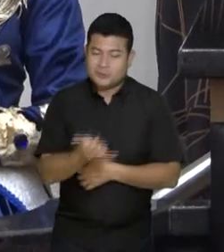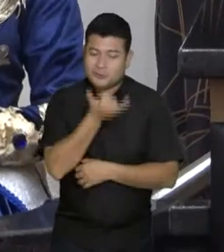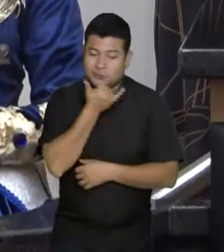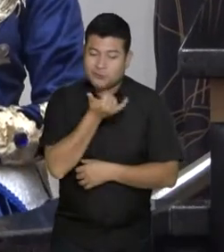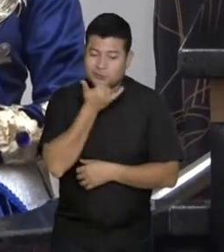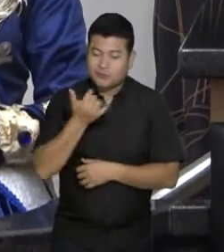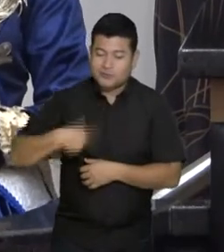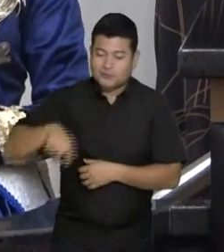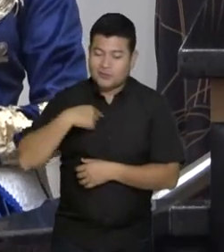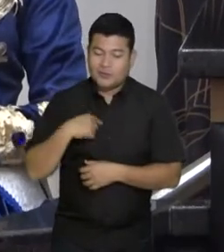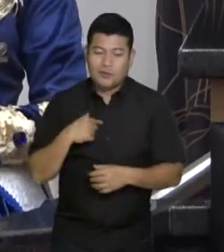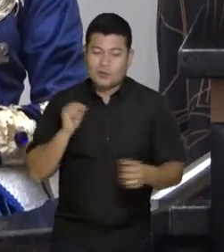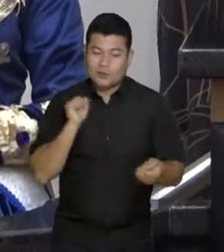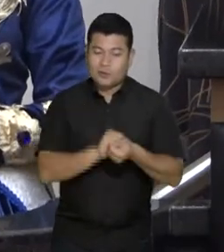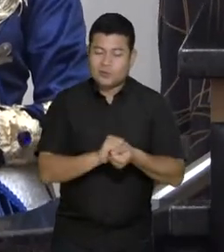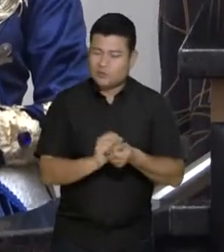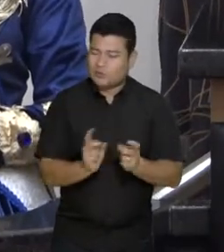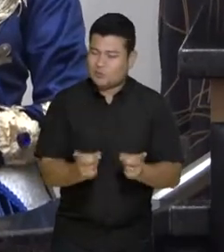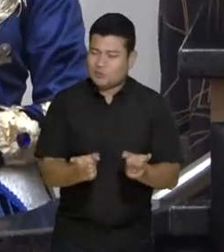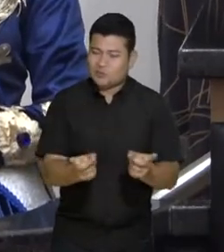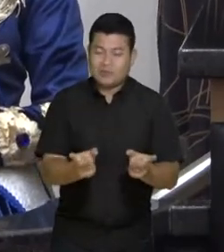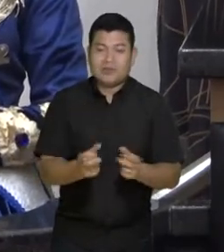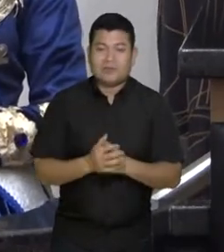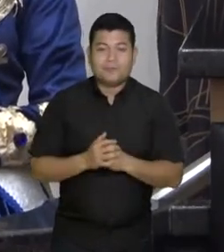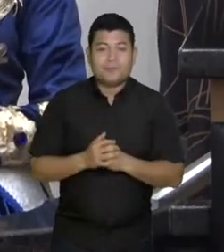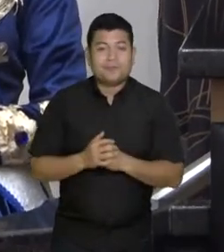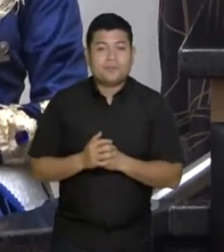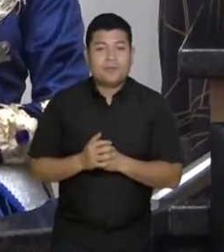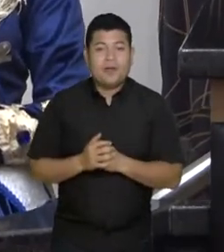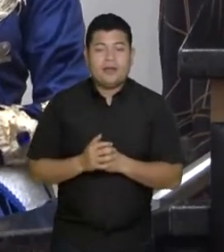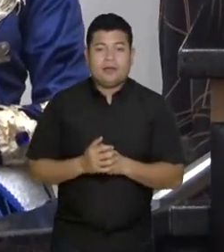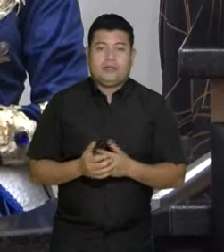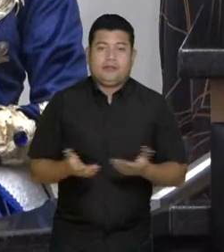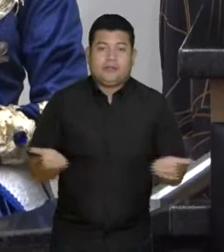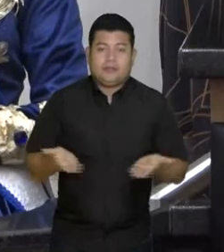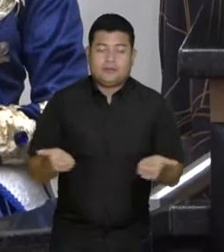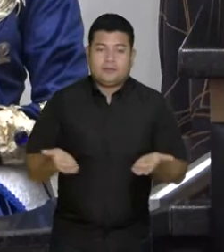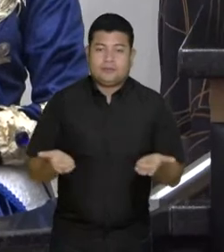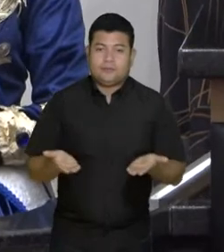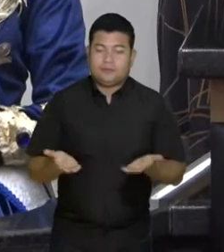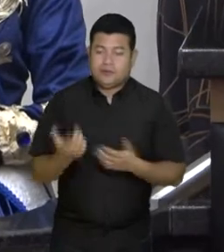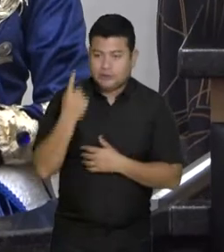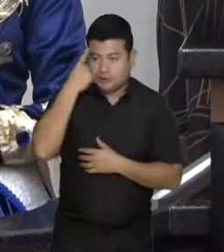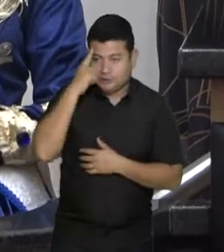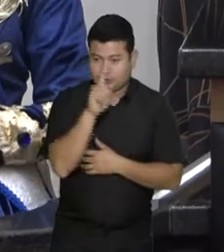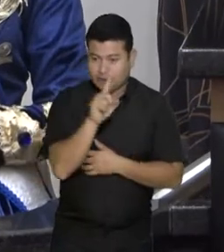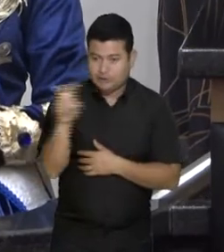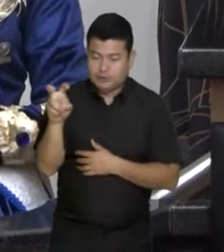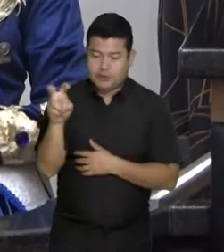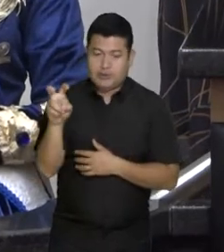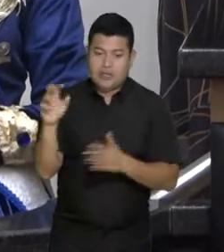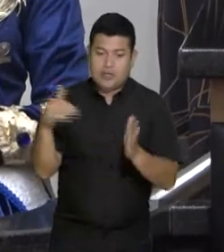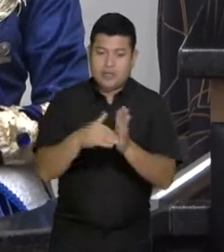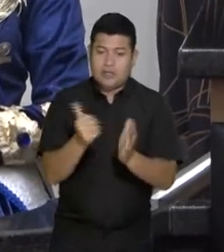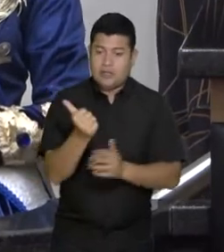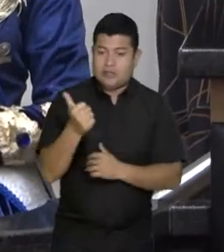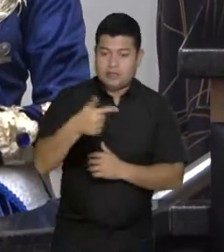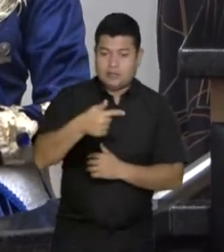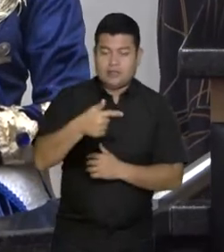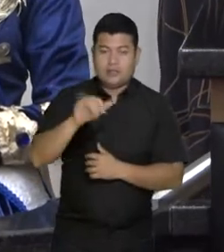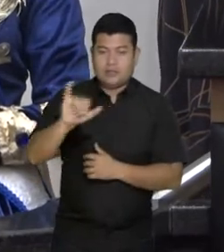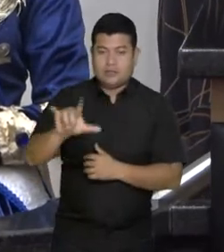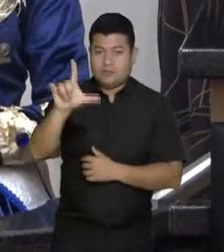já. E é isso, estão todos convidados, dias 15, 16 e 17 de julho, o destino de vocês, eu espero que